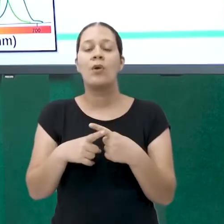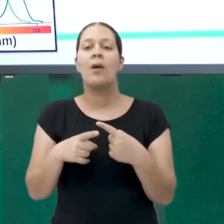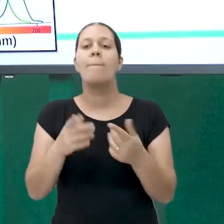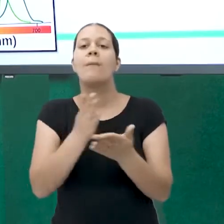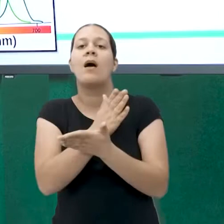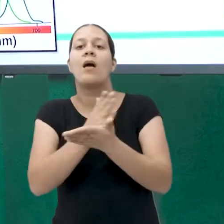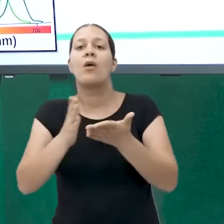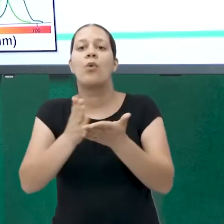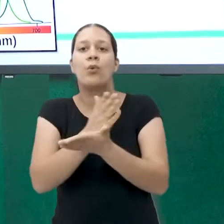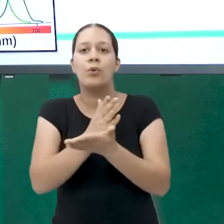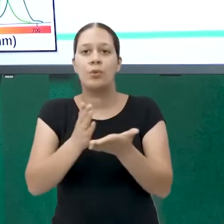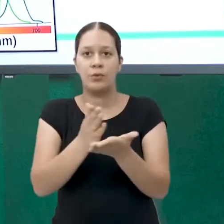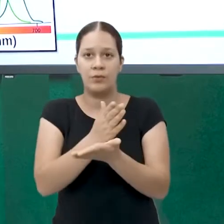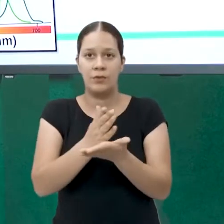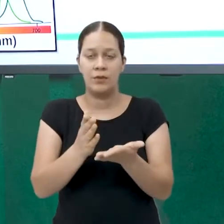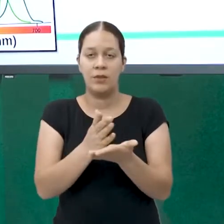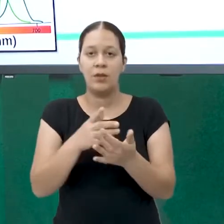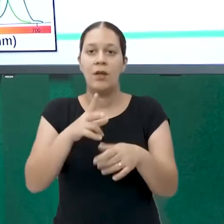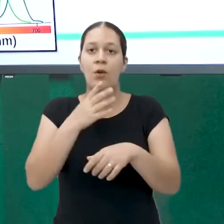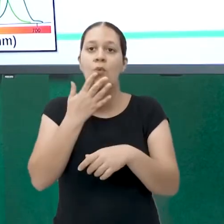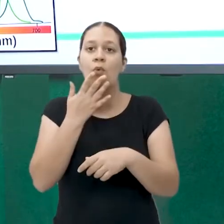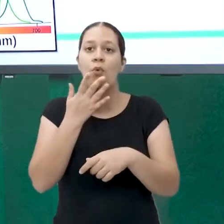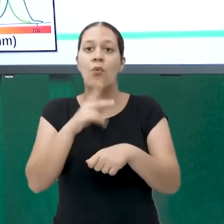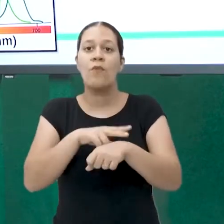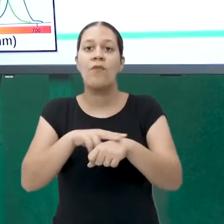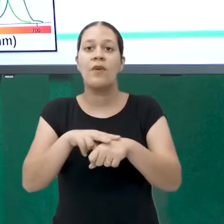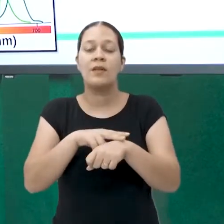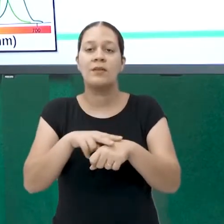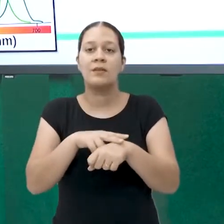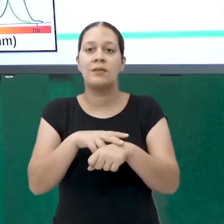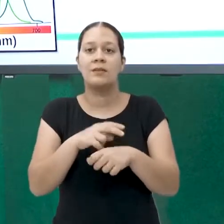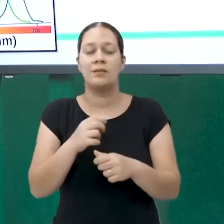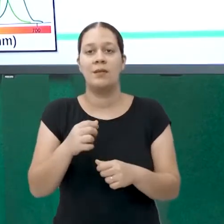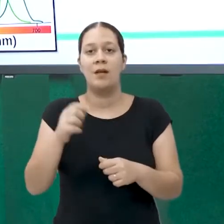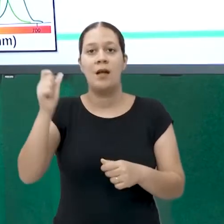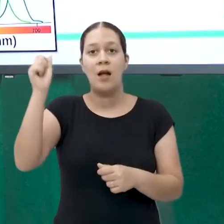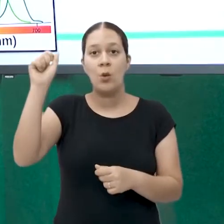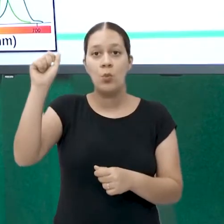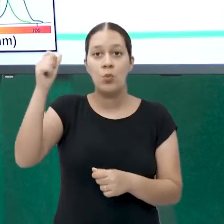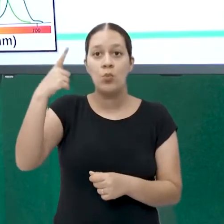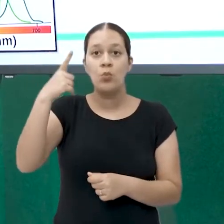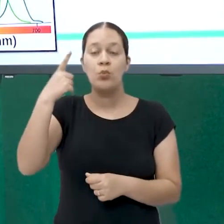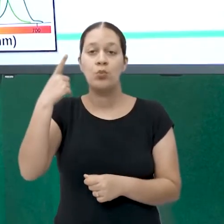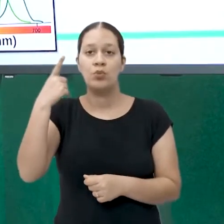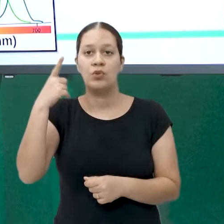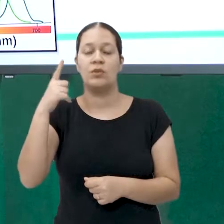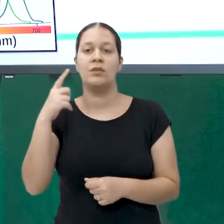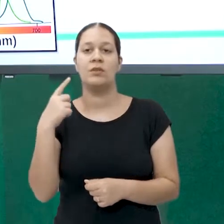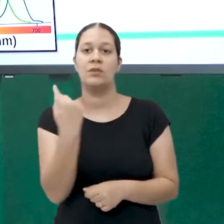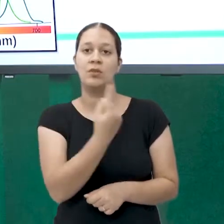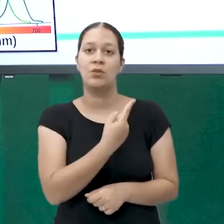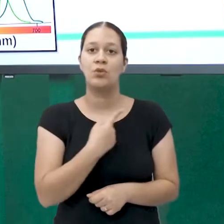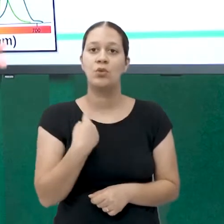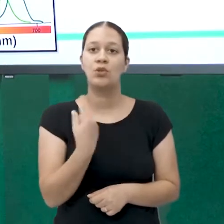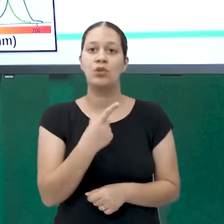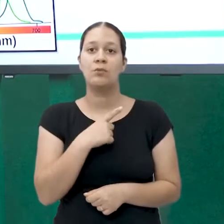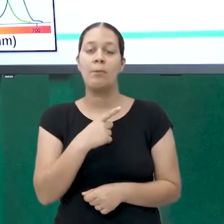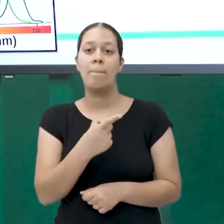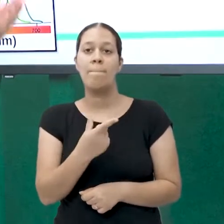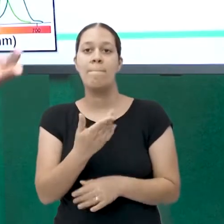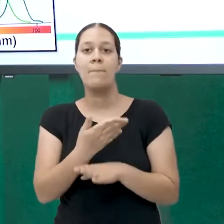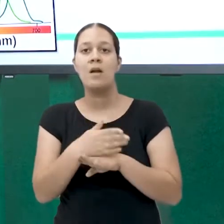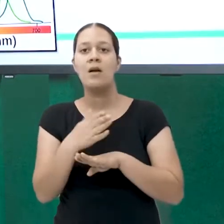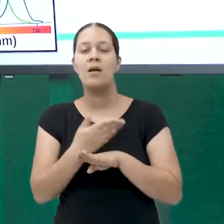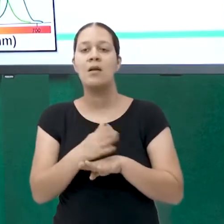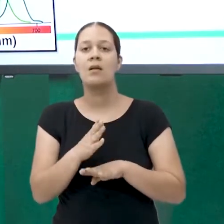tá? Mas por que no básico, no geral aqui, você sempre enxerga como verde? A luz que